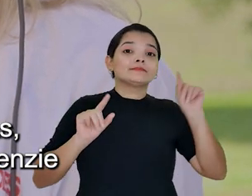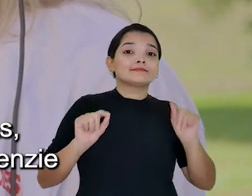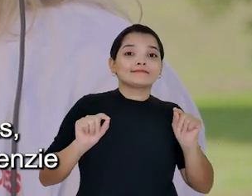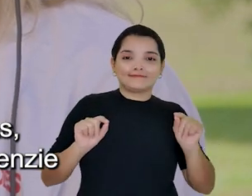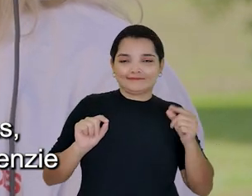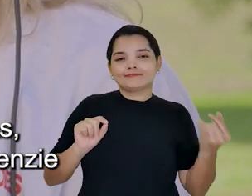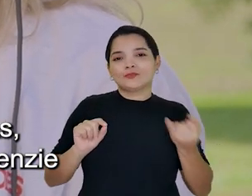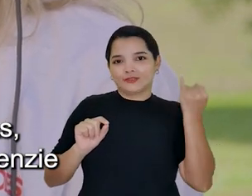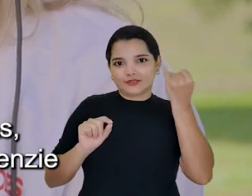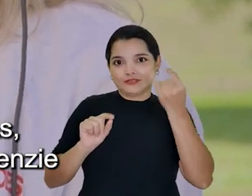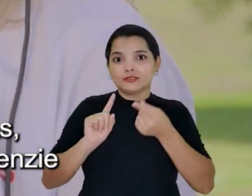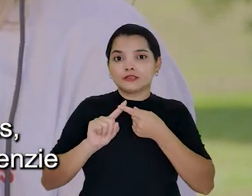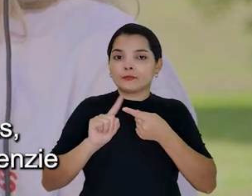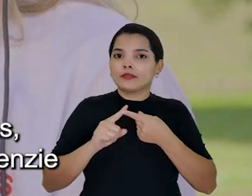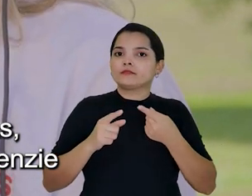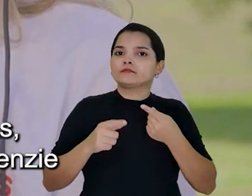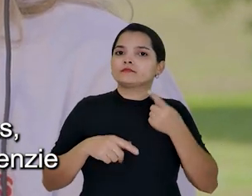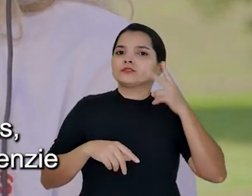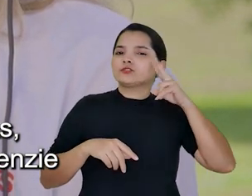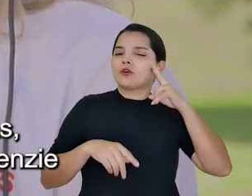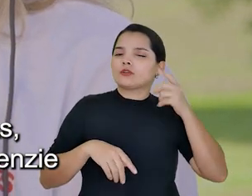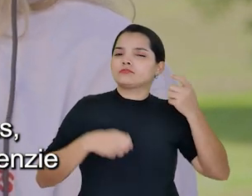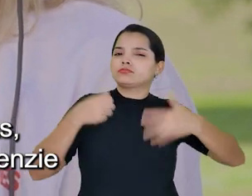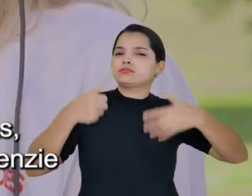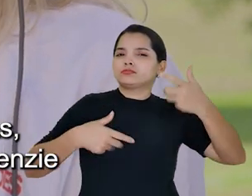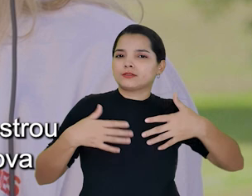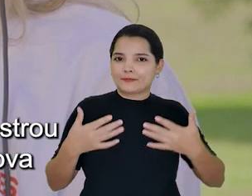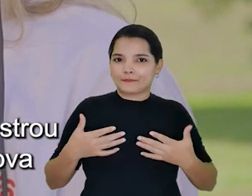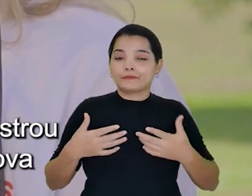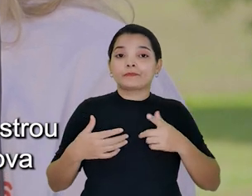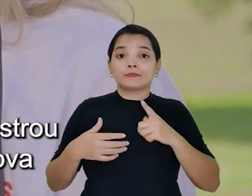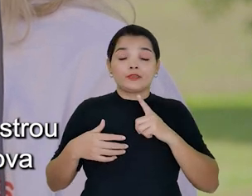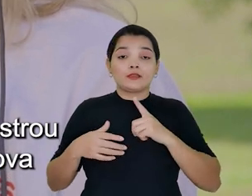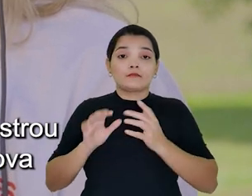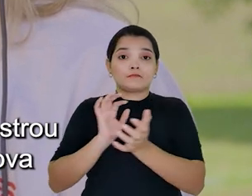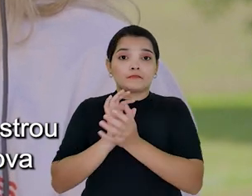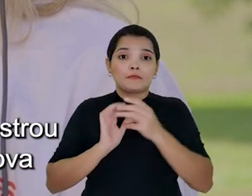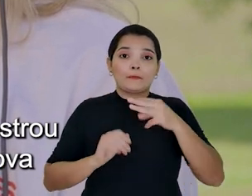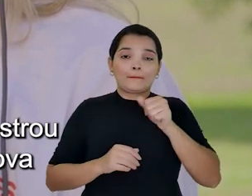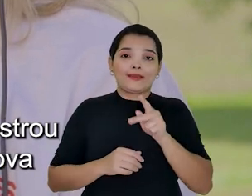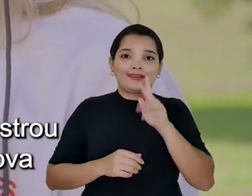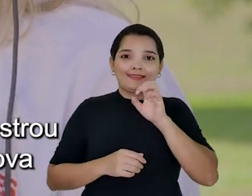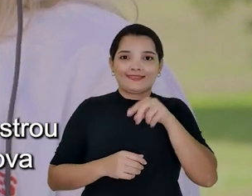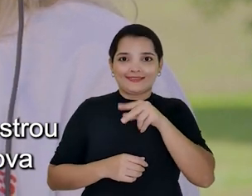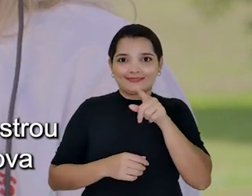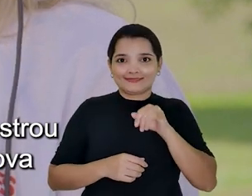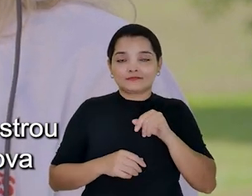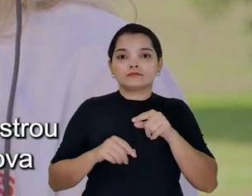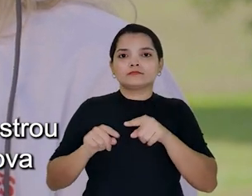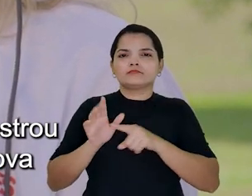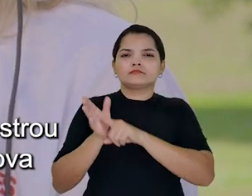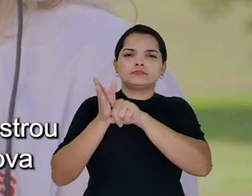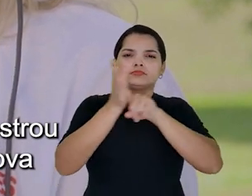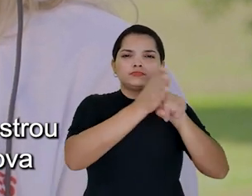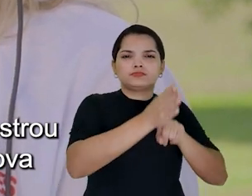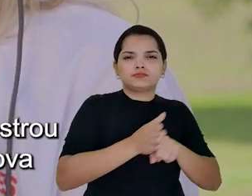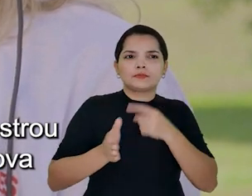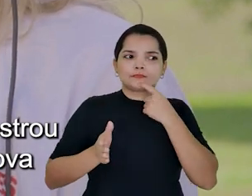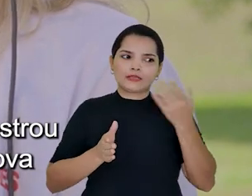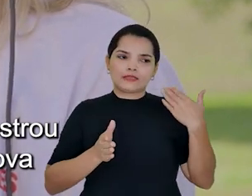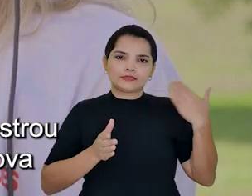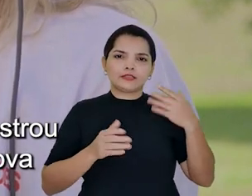conectar são habilidades essenciais eh a Maquin fez uma pesquisa recente com 15 países e mostrou que